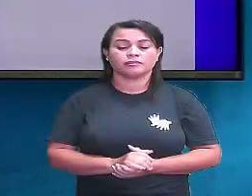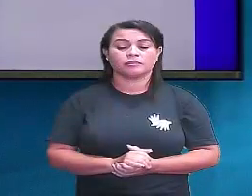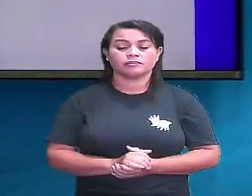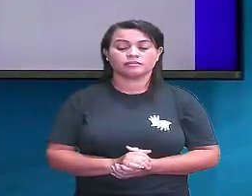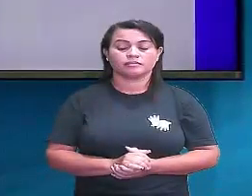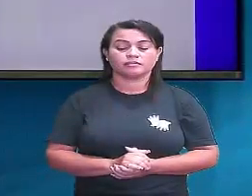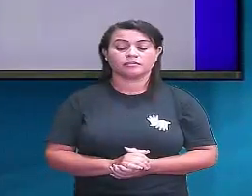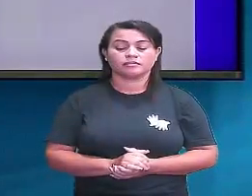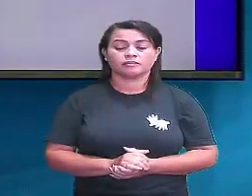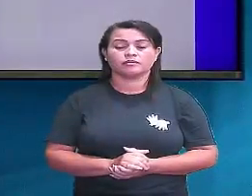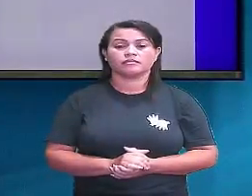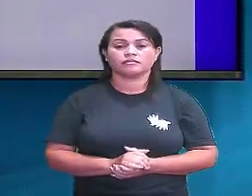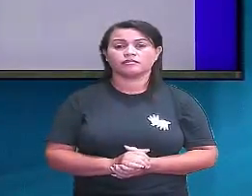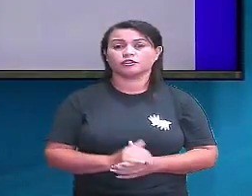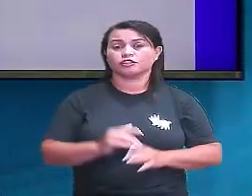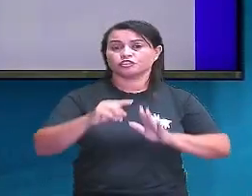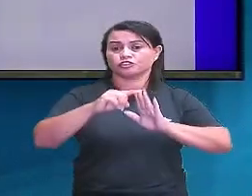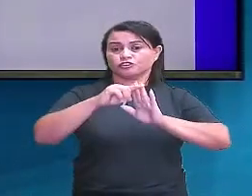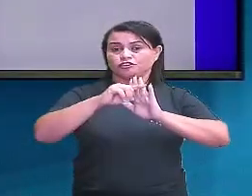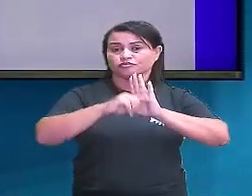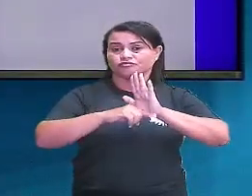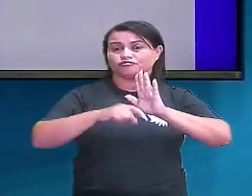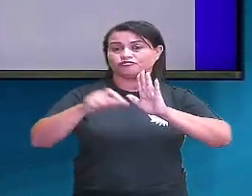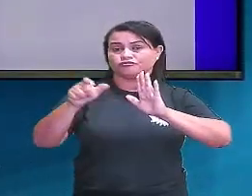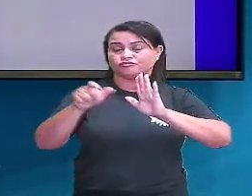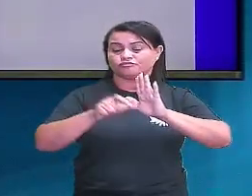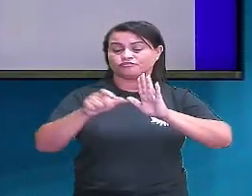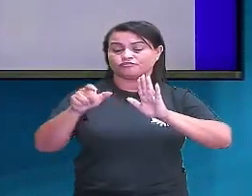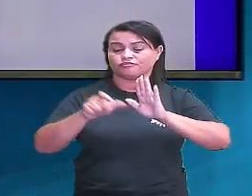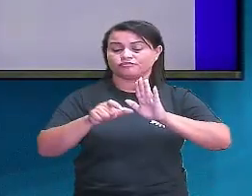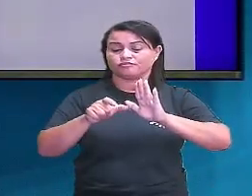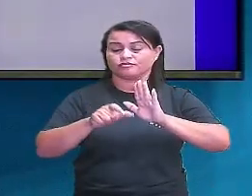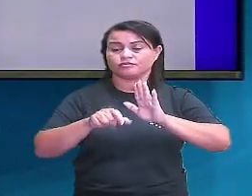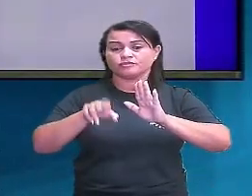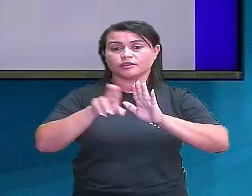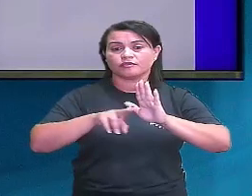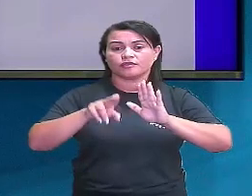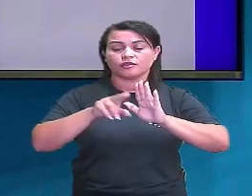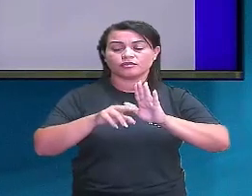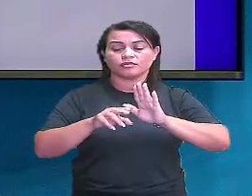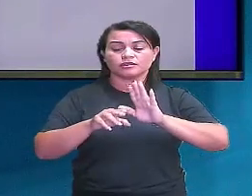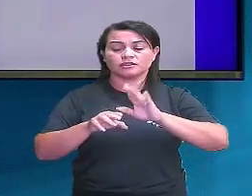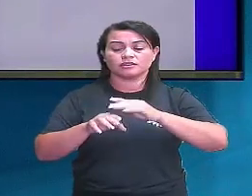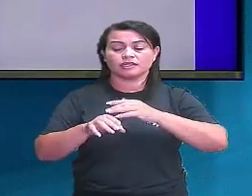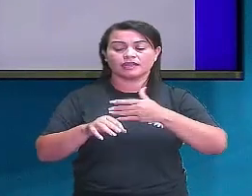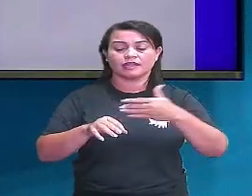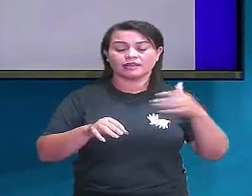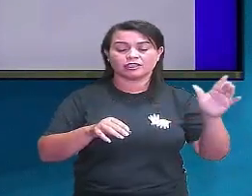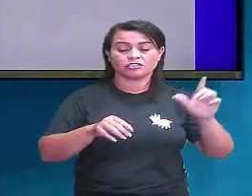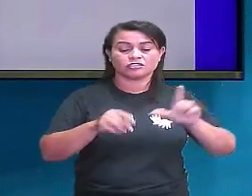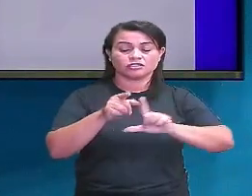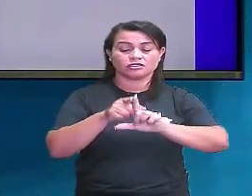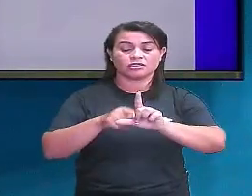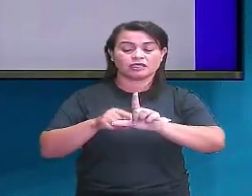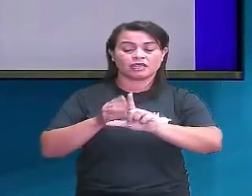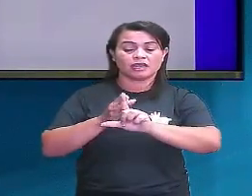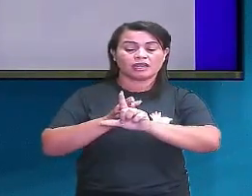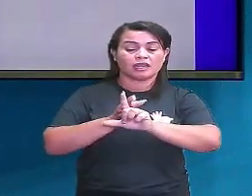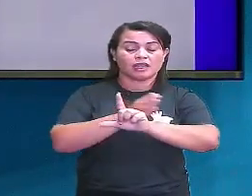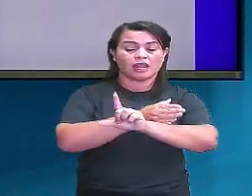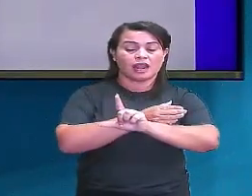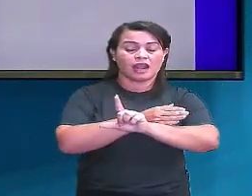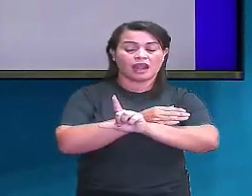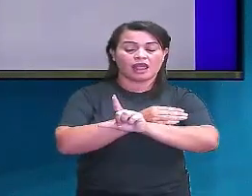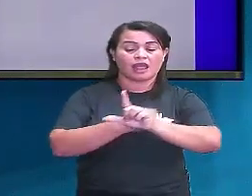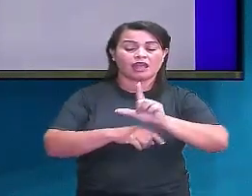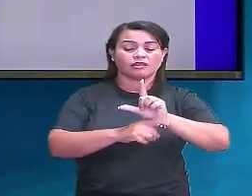X está negativo. Se x está negativo, eu vou usar a reta deste lado. E se